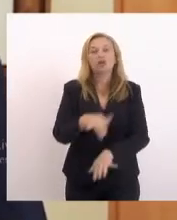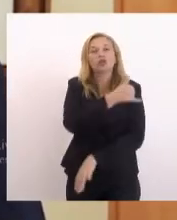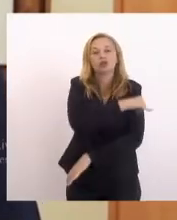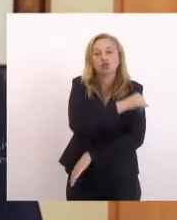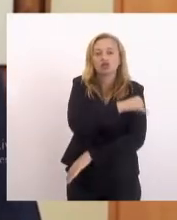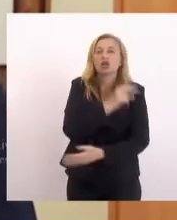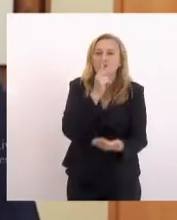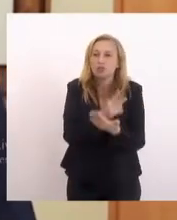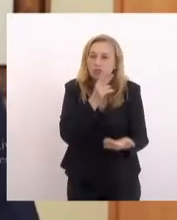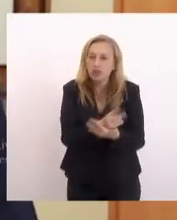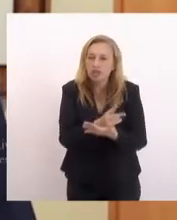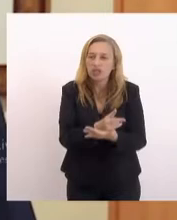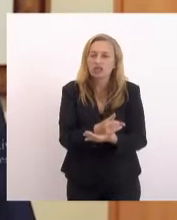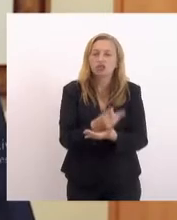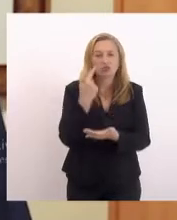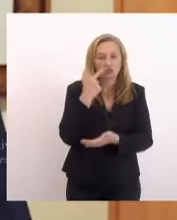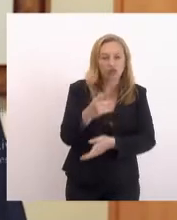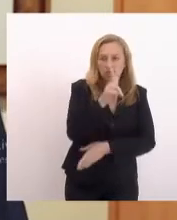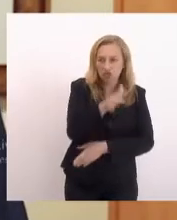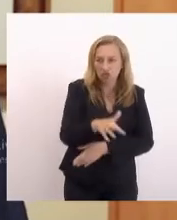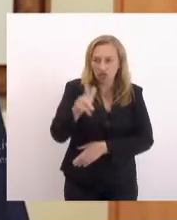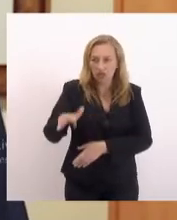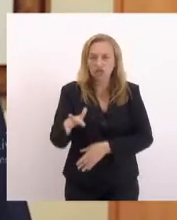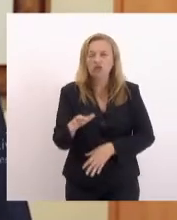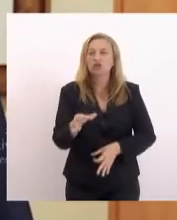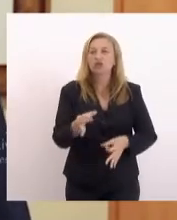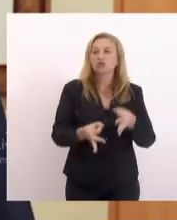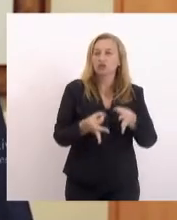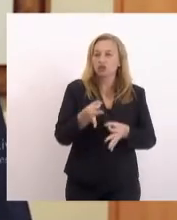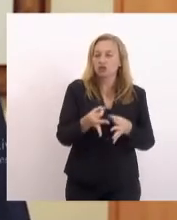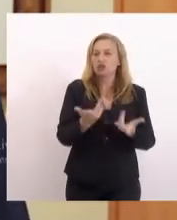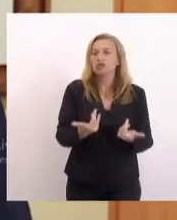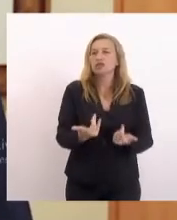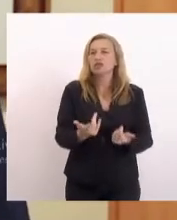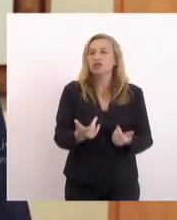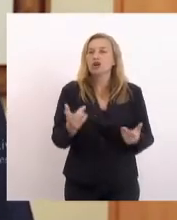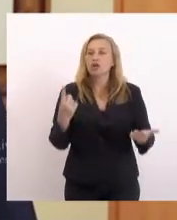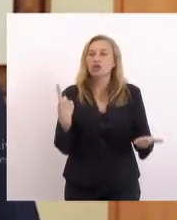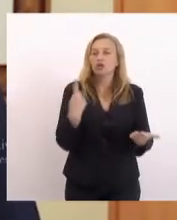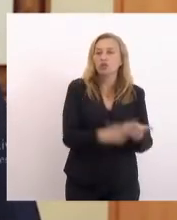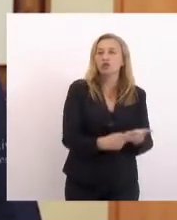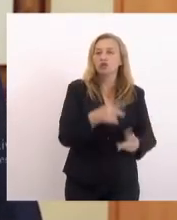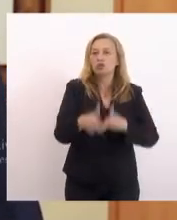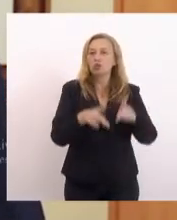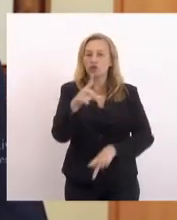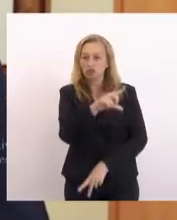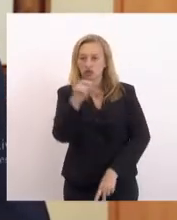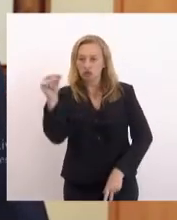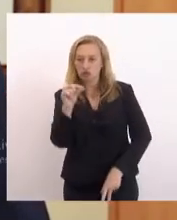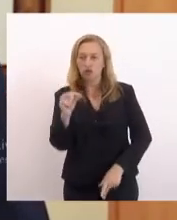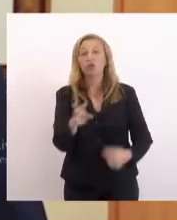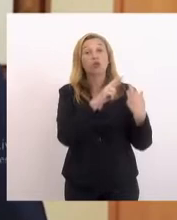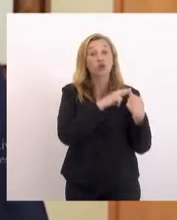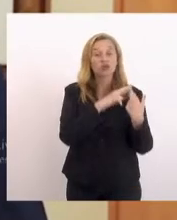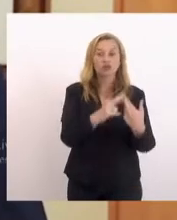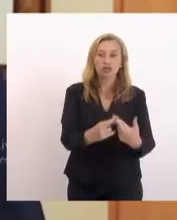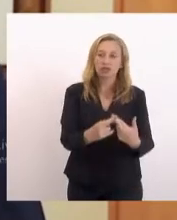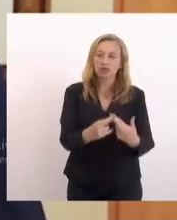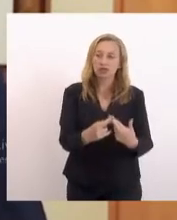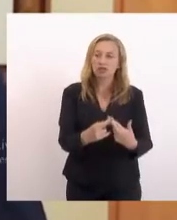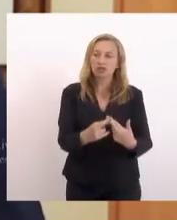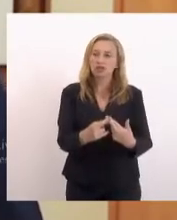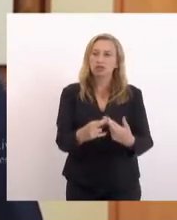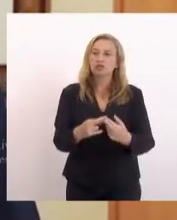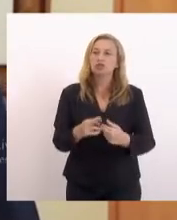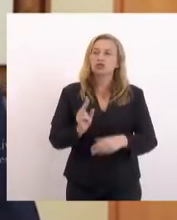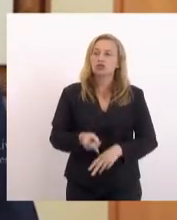mesmo em meio a diferenças. Fez jus ao seu compromisso com o povo que o elegeu. Com a responsabilidade de manter o